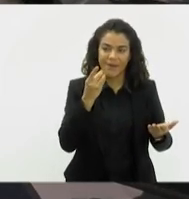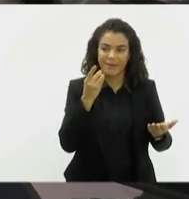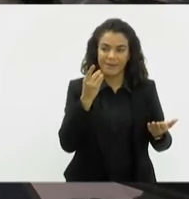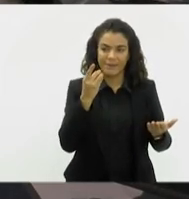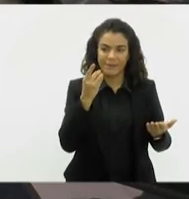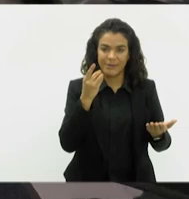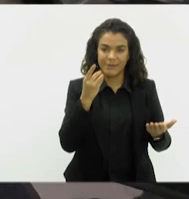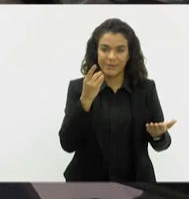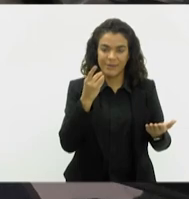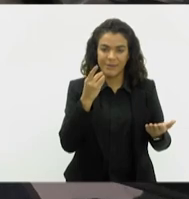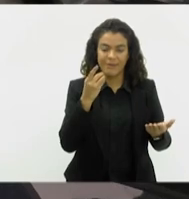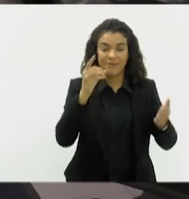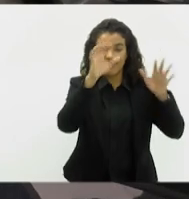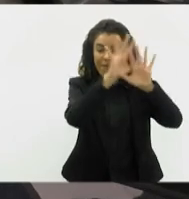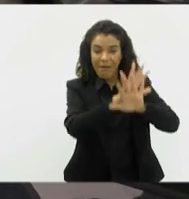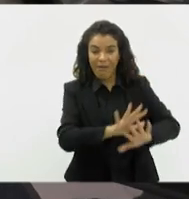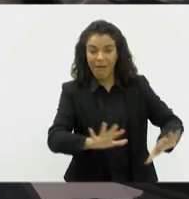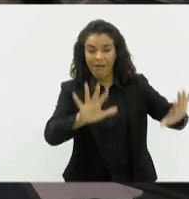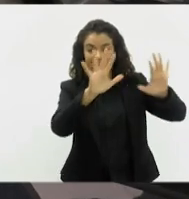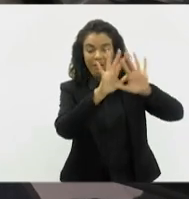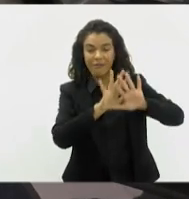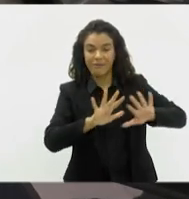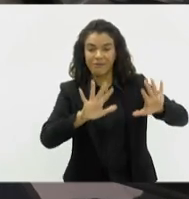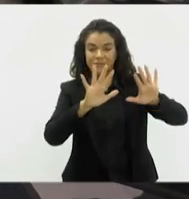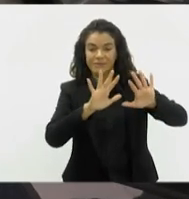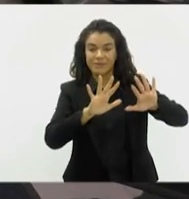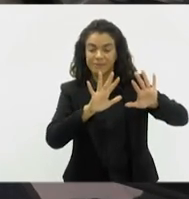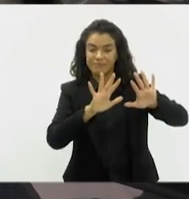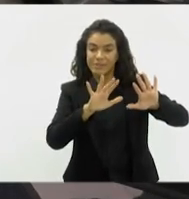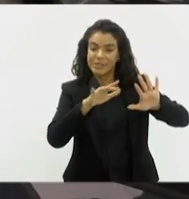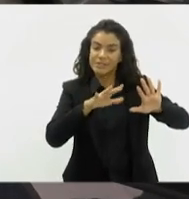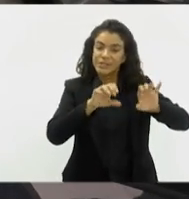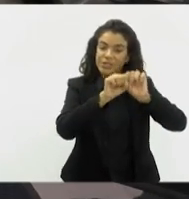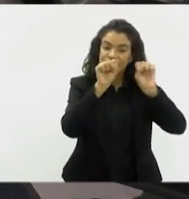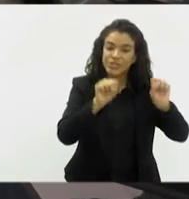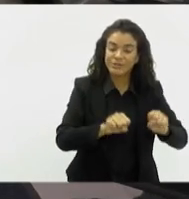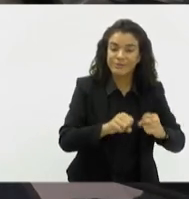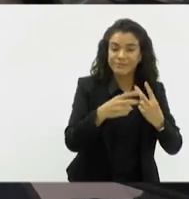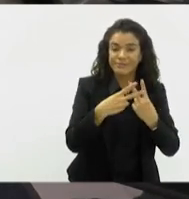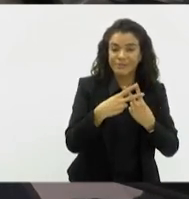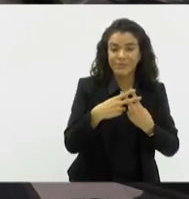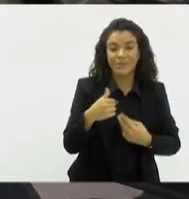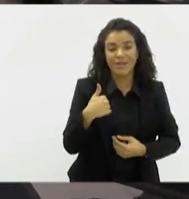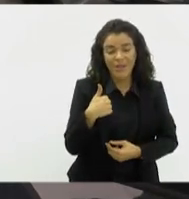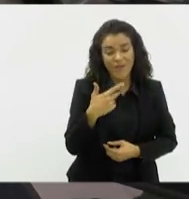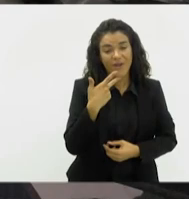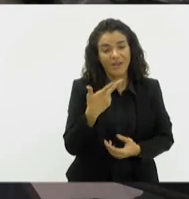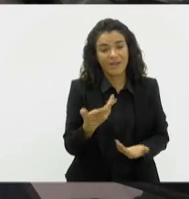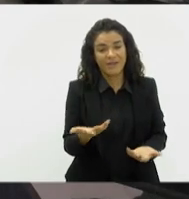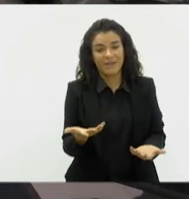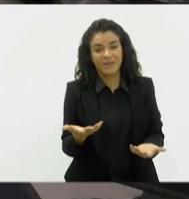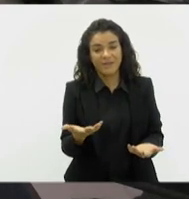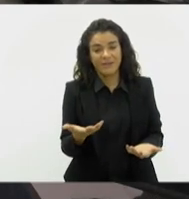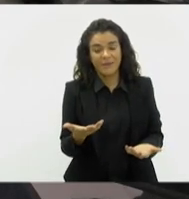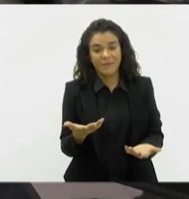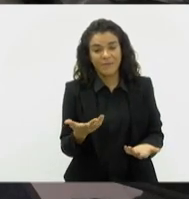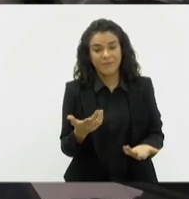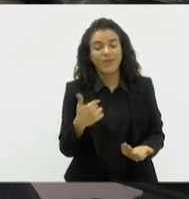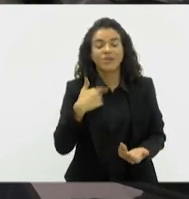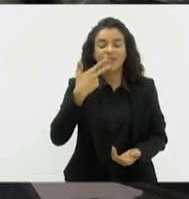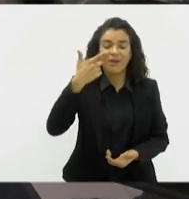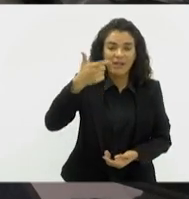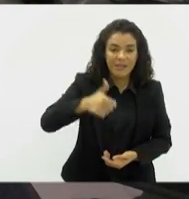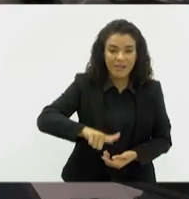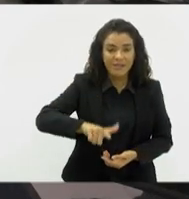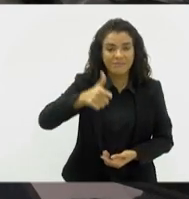vênia, fazendo alusão aos dramas do sistema prisional, aos quais eu me filio. Eu, por exemplo, tenho dito